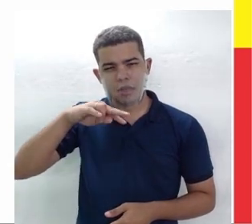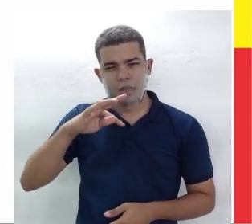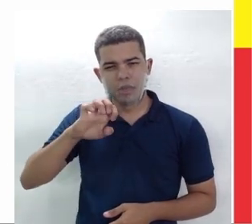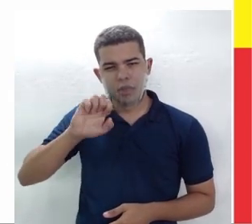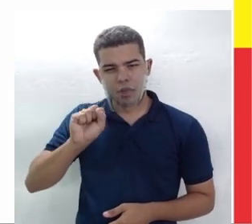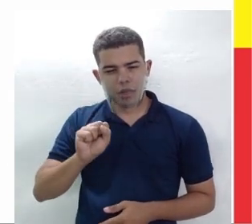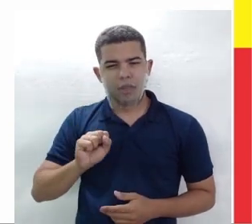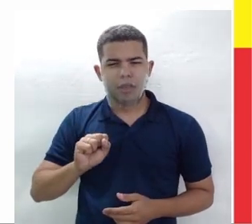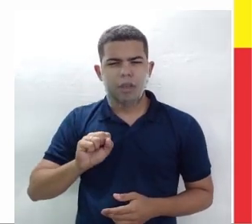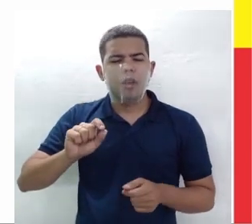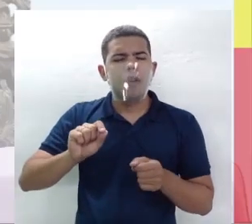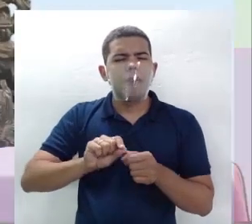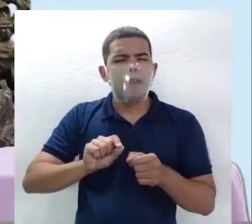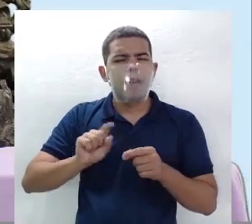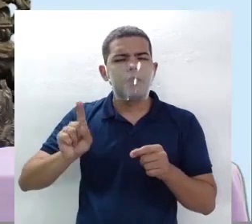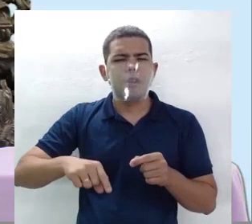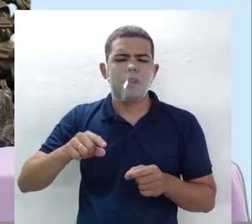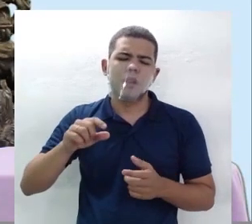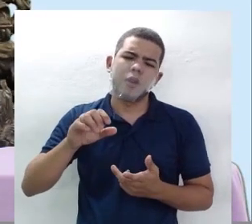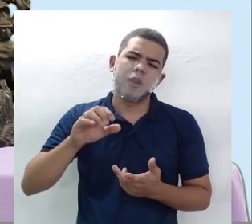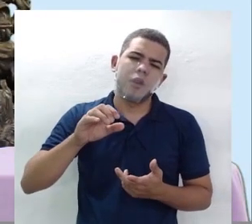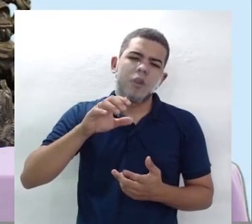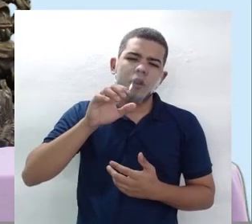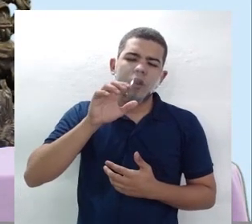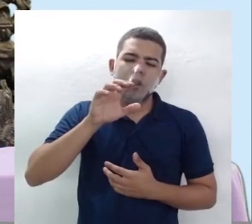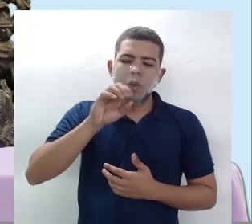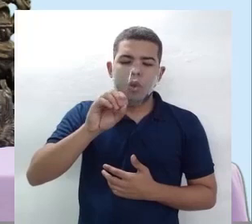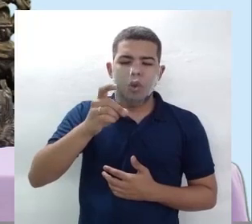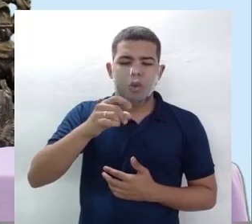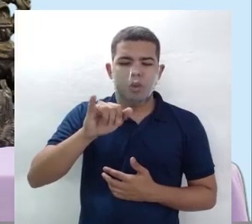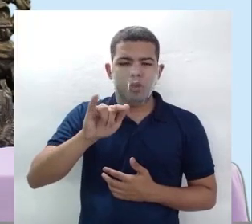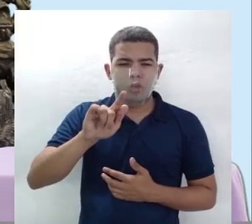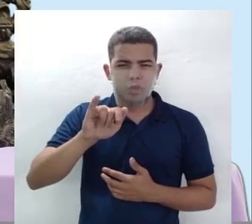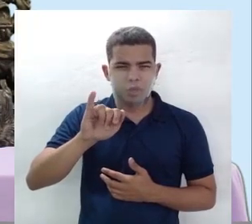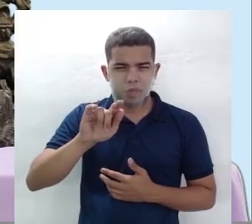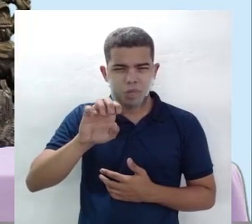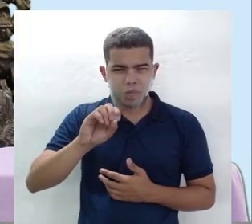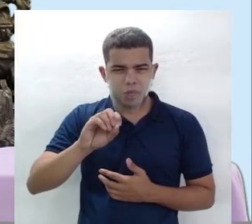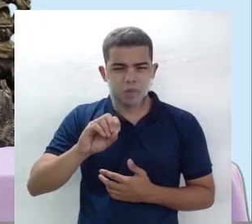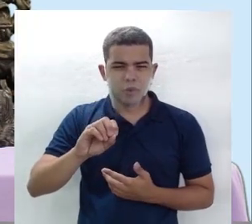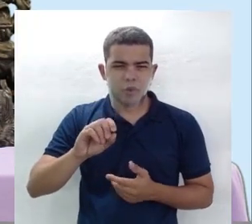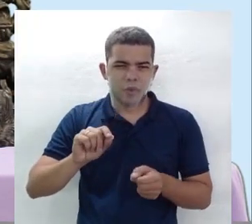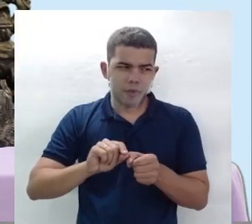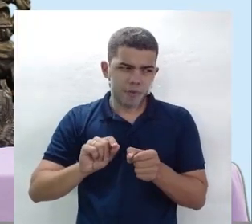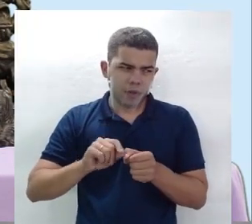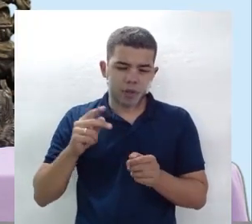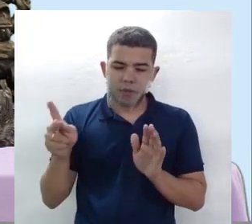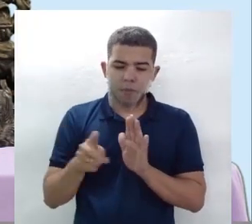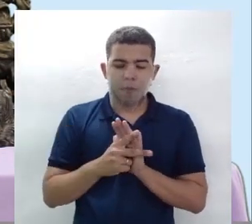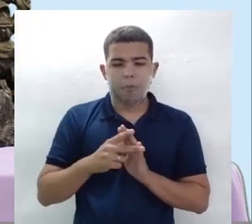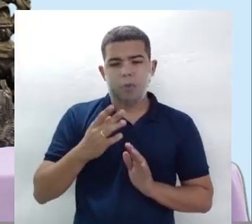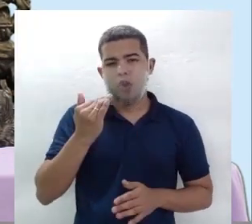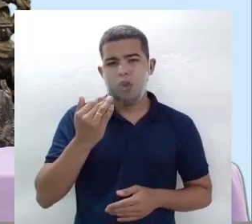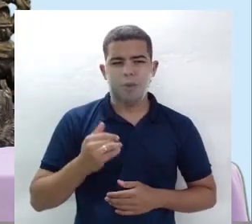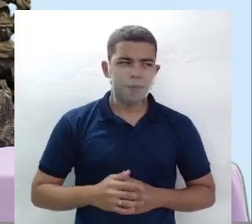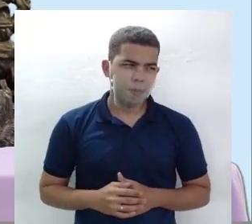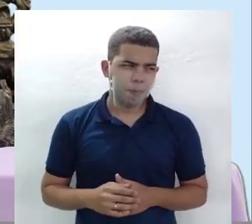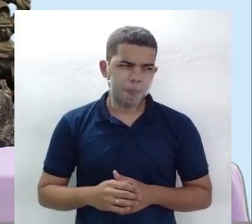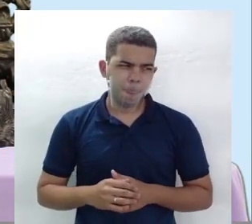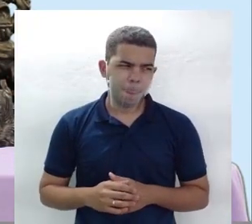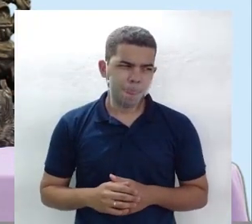oxigênio e aproveitando a luz do sol para poder gerar o seu próprio alimento. E falando